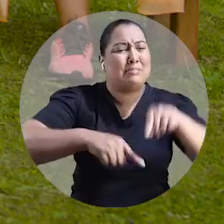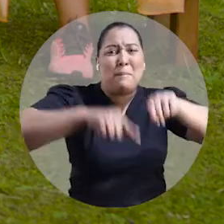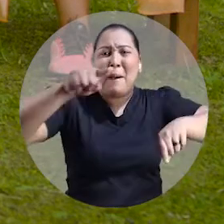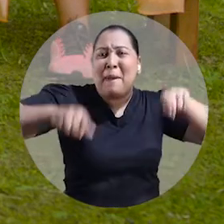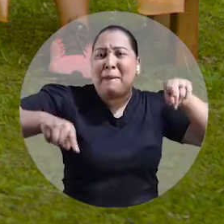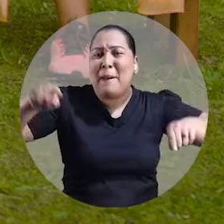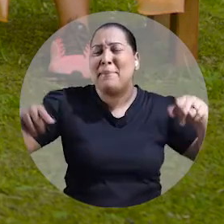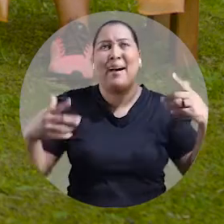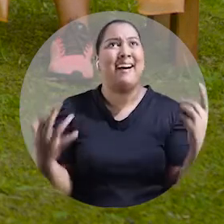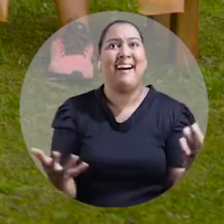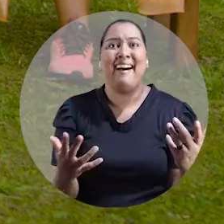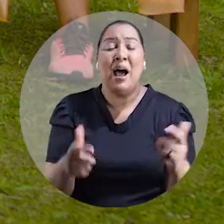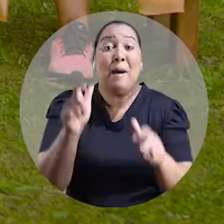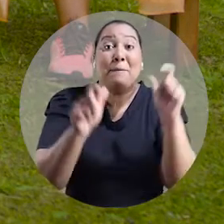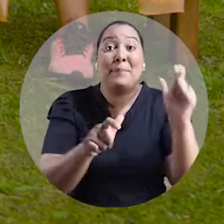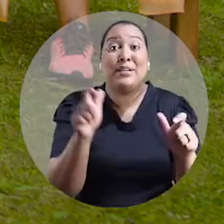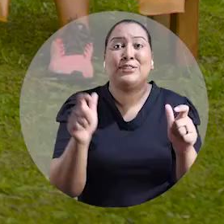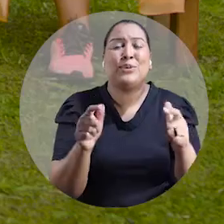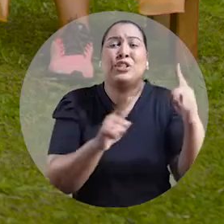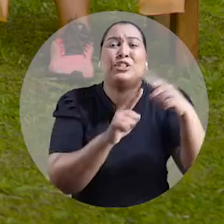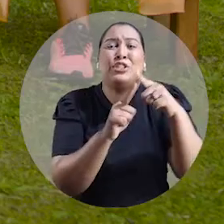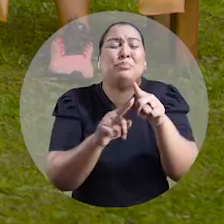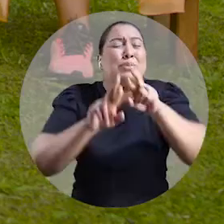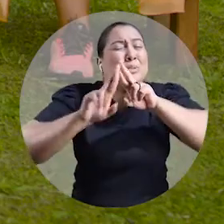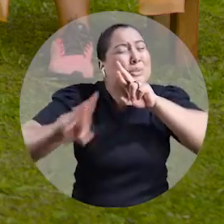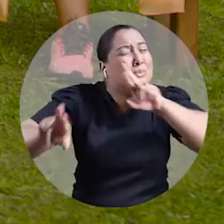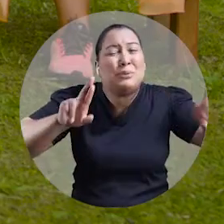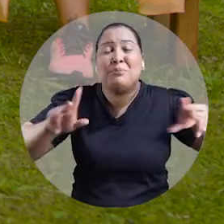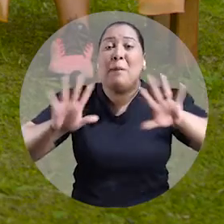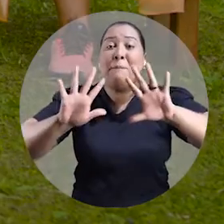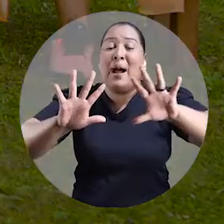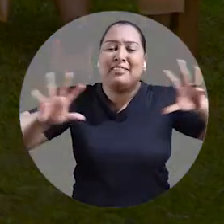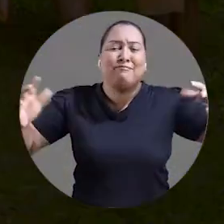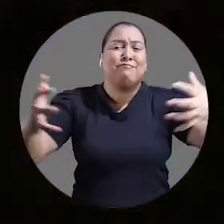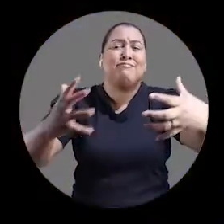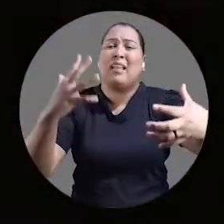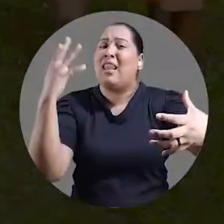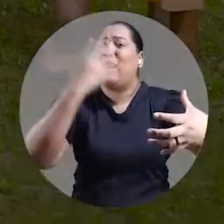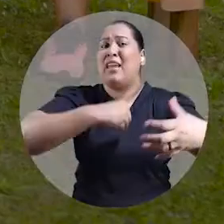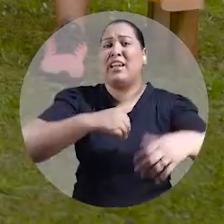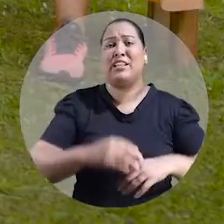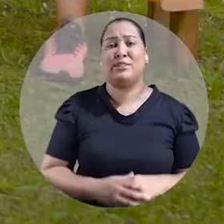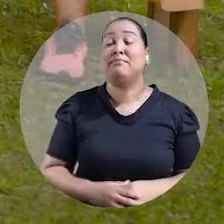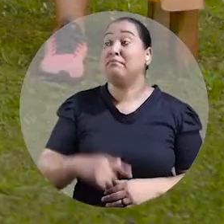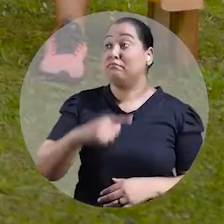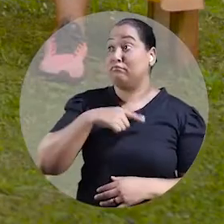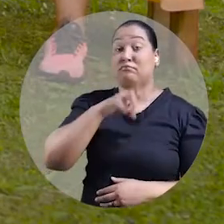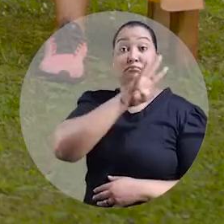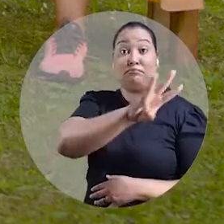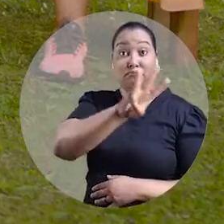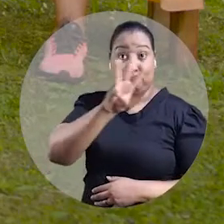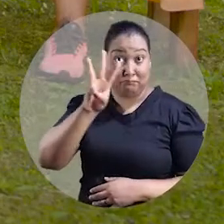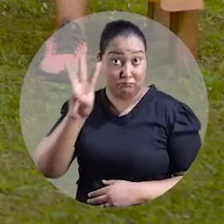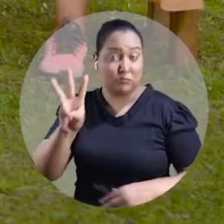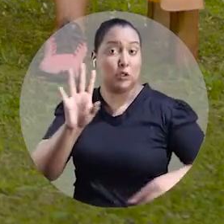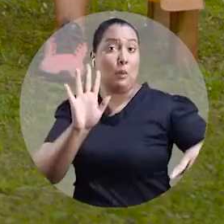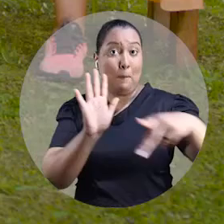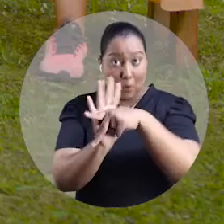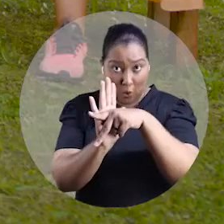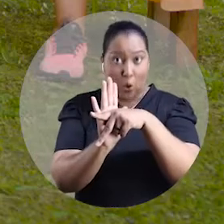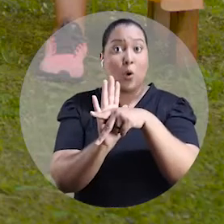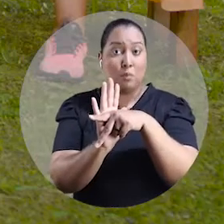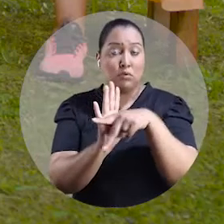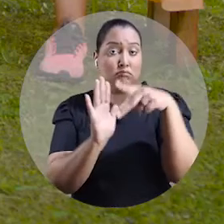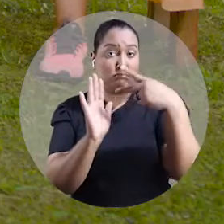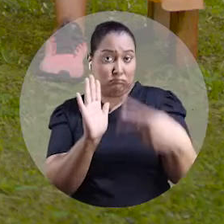várias, sabe, gente de tudo quanto é tipo, mas tá lindo. Nós temos um site Maria Taquara,